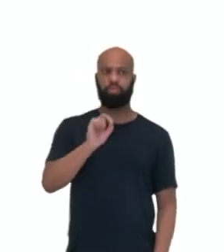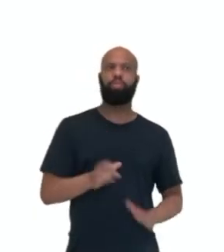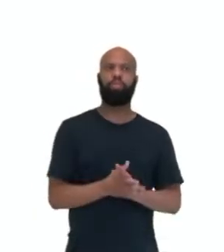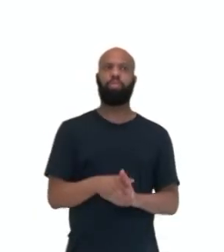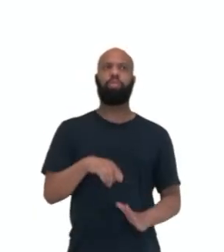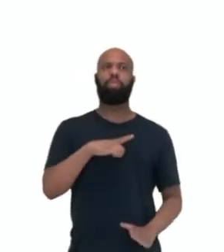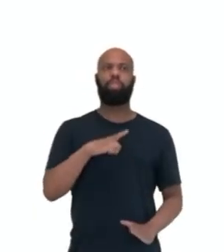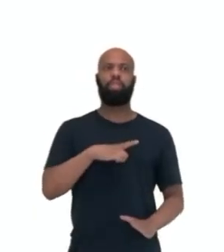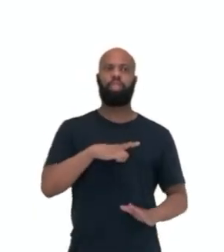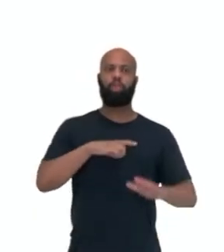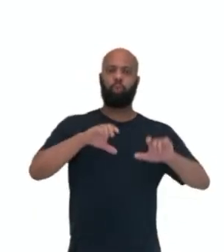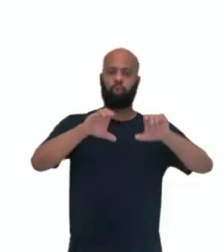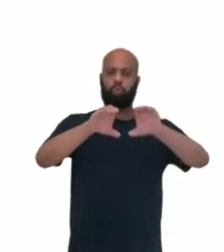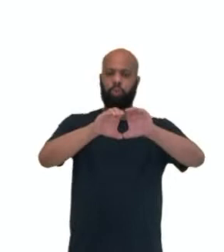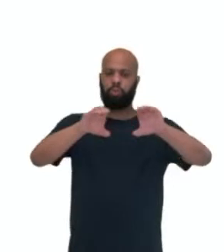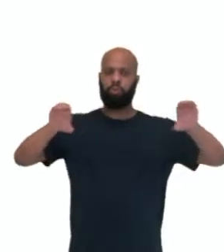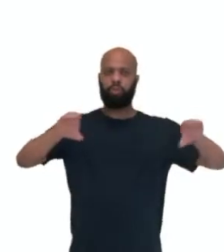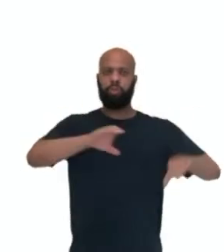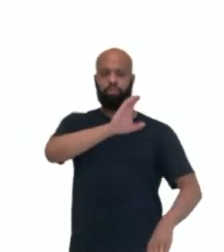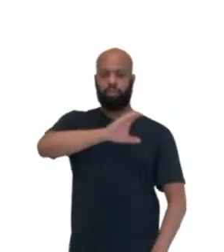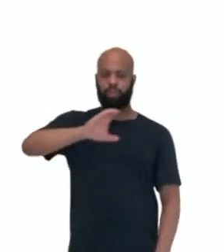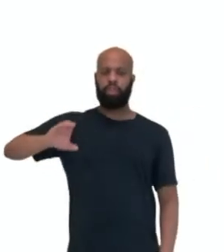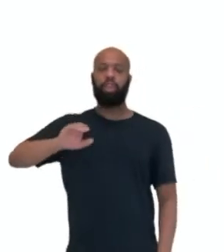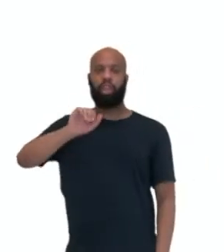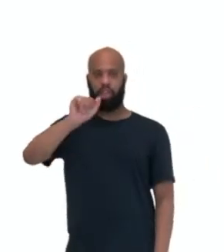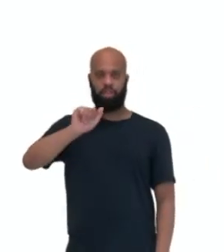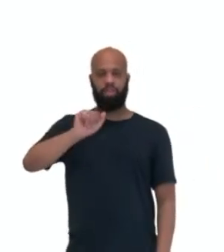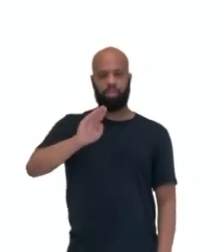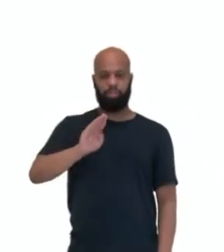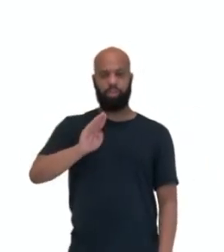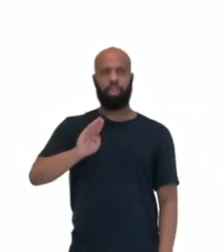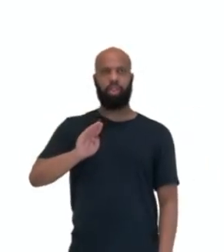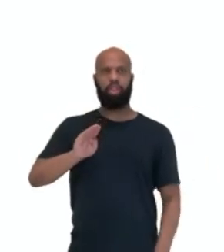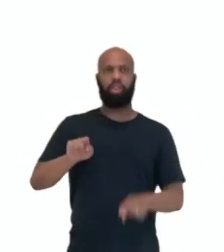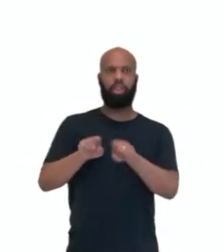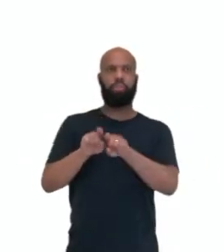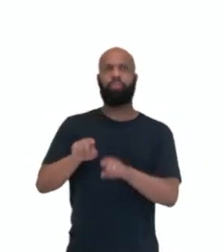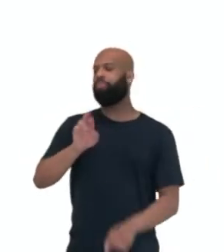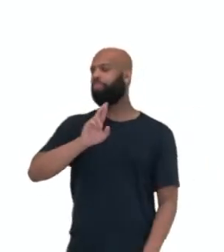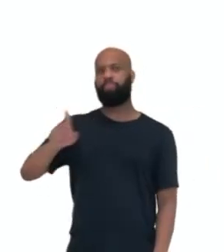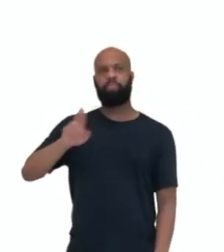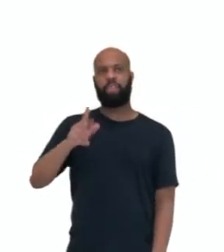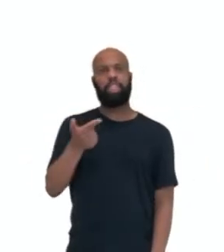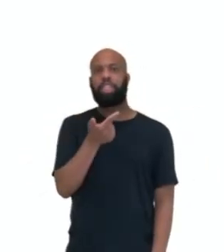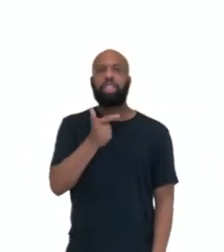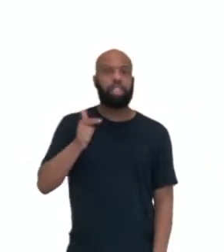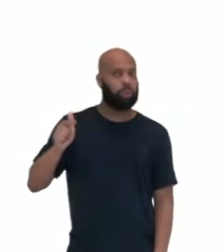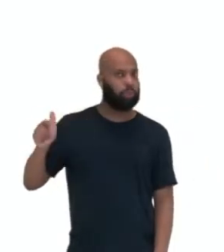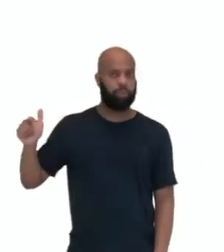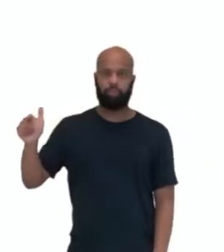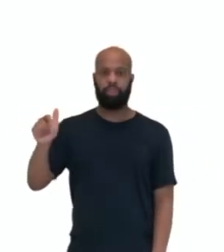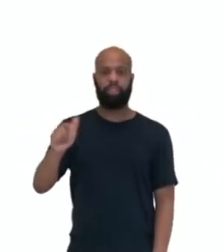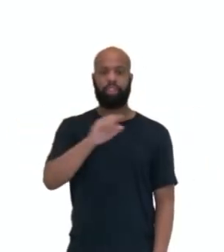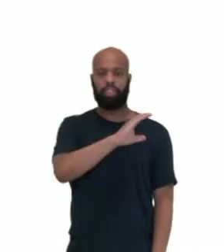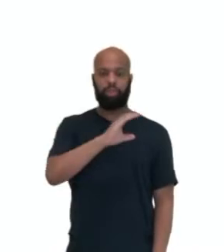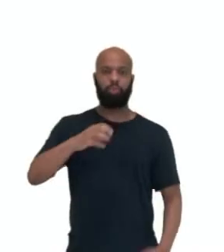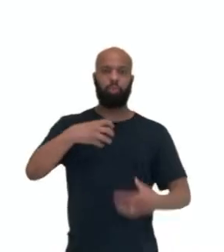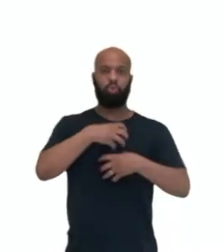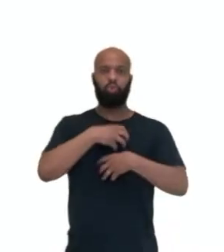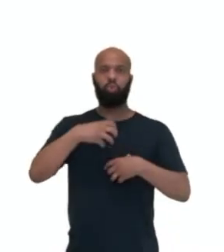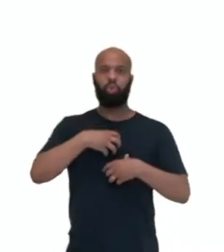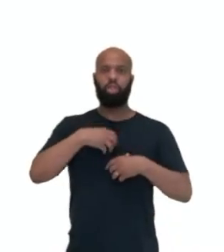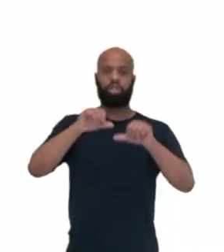a estrutura da letra A e da letra B. Não, não tem carbono assimétrico. Por